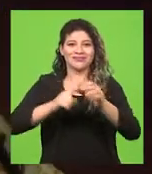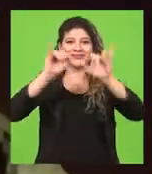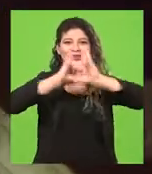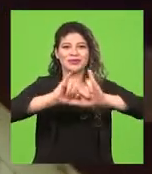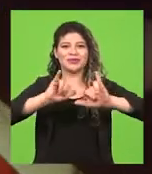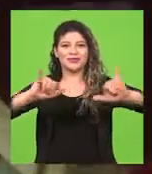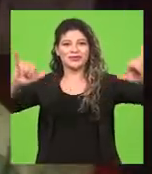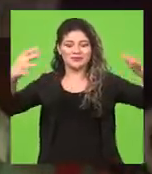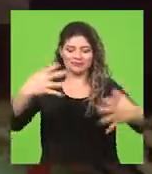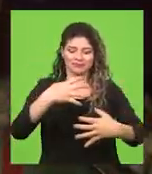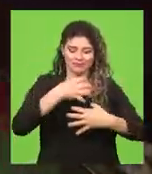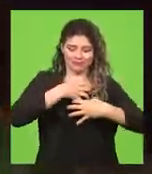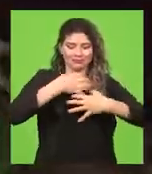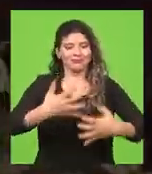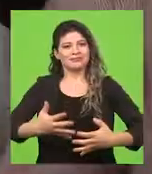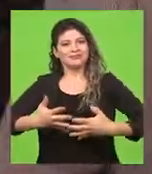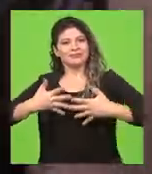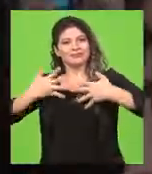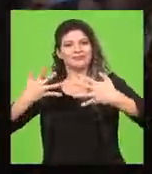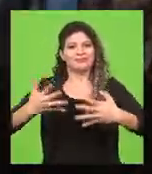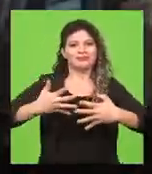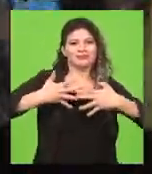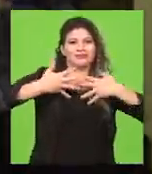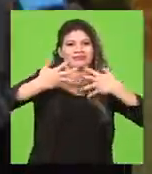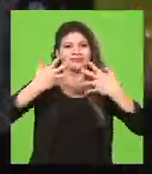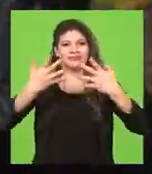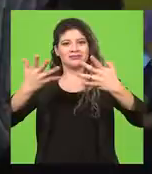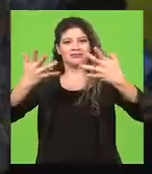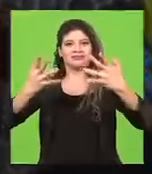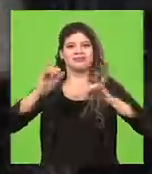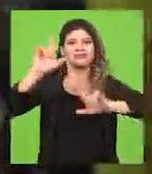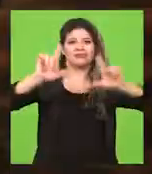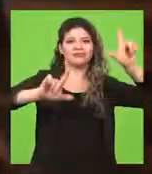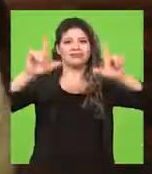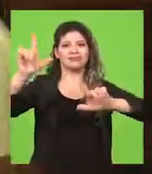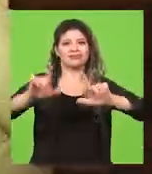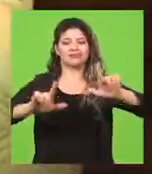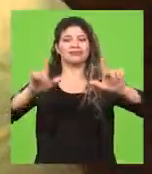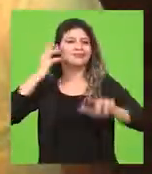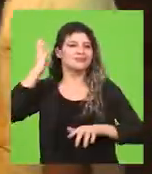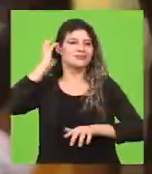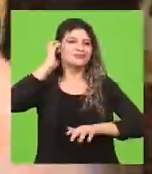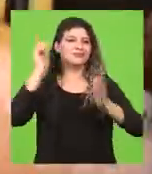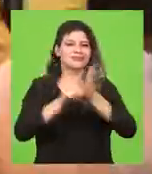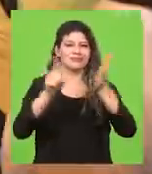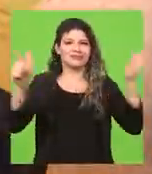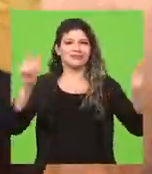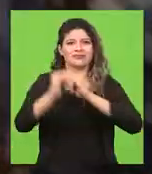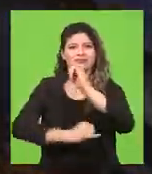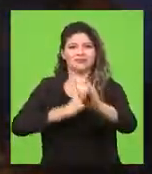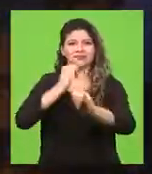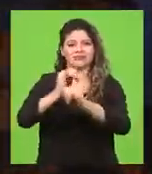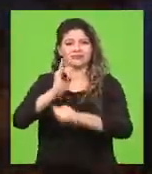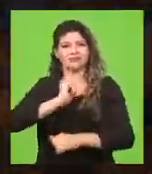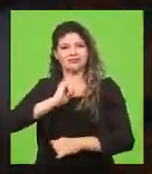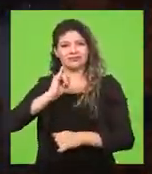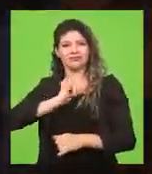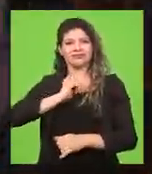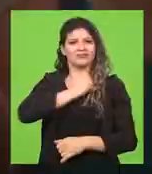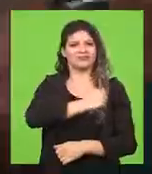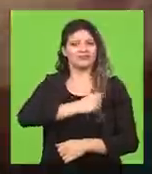Nos quatro cantos da cidade é a manchete, um sentimento nos invade o coração. Tá na TV, rádio, jornal e